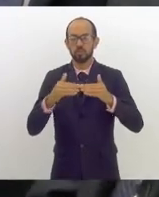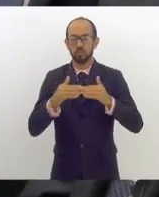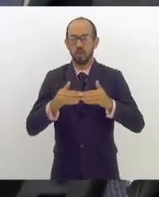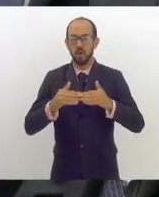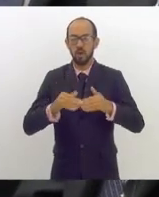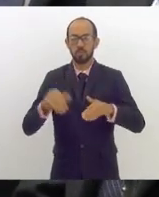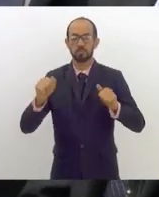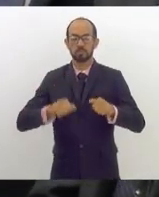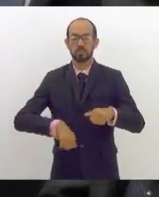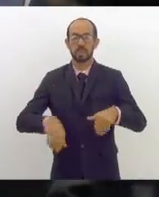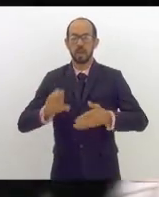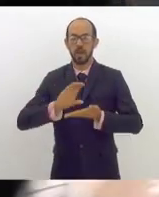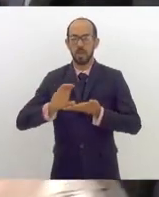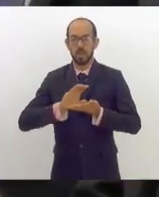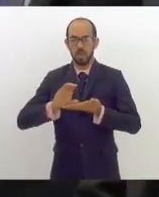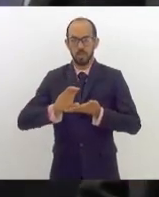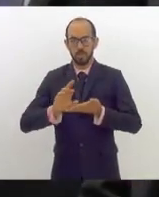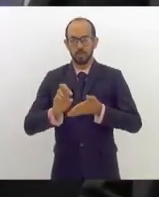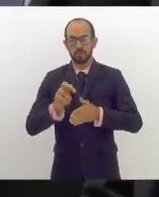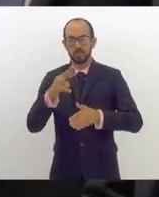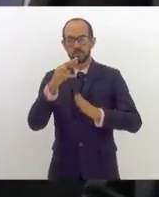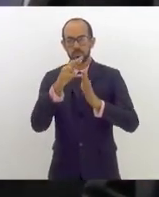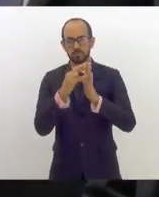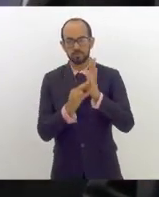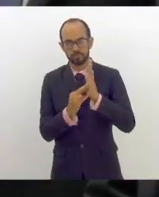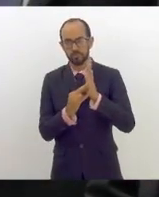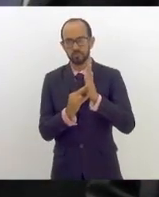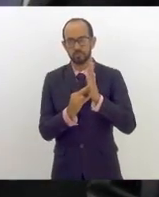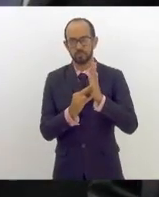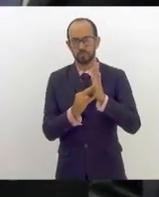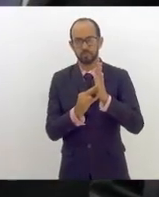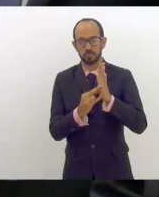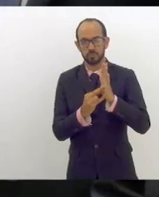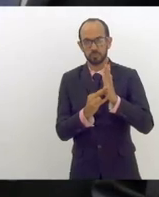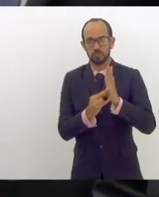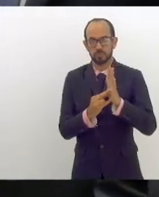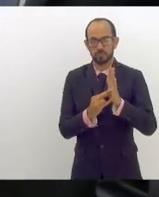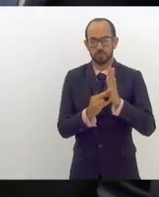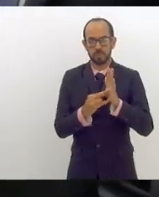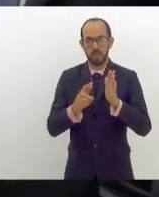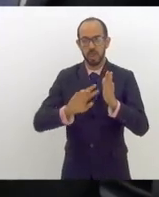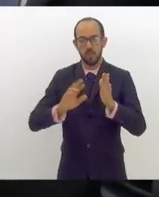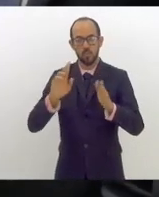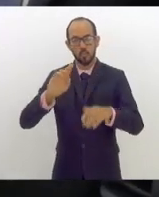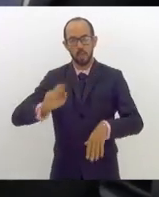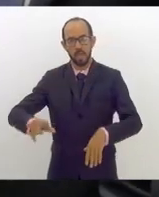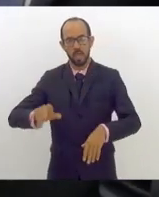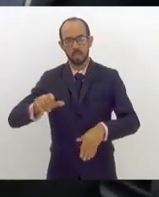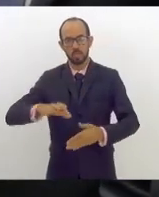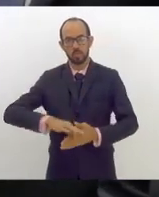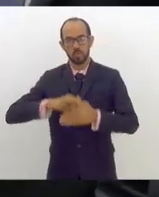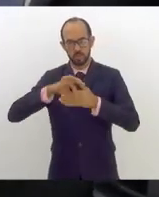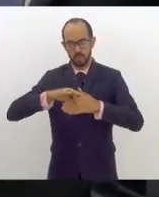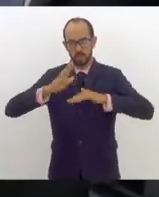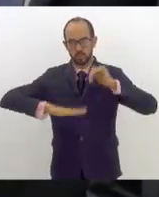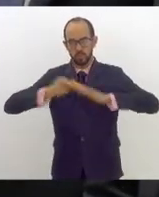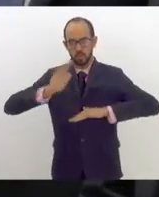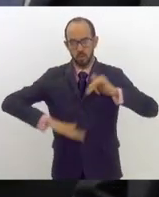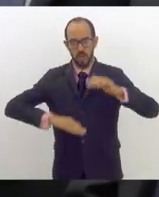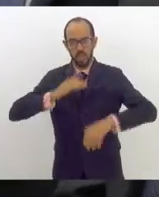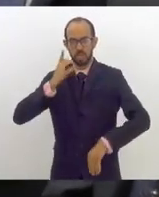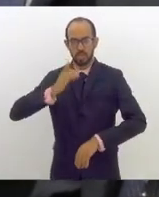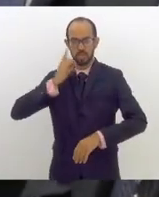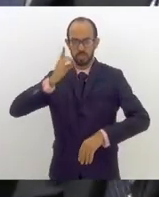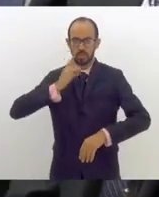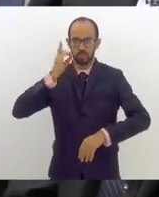constitucional e regimental sem abrir mão dessa prerrogativa que não é do líder Essa prerrogativa é de qualquer Deputado